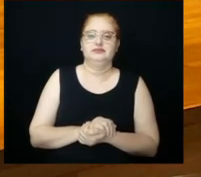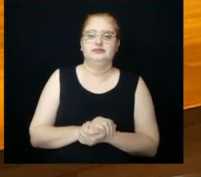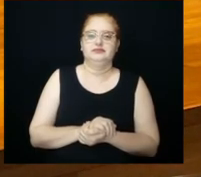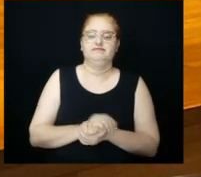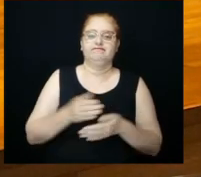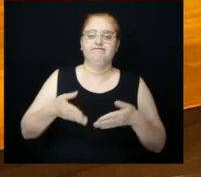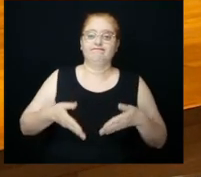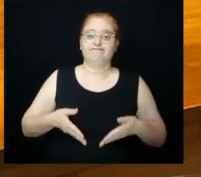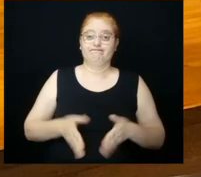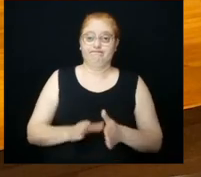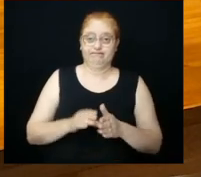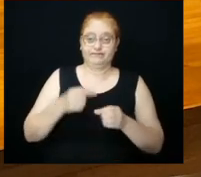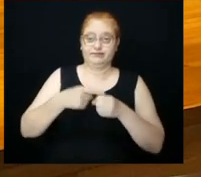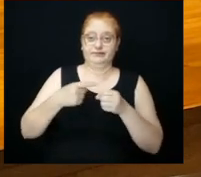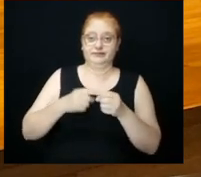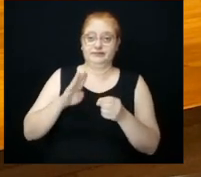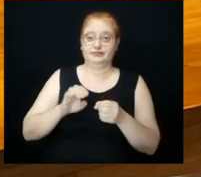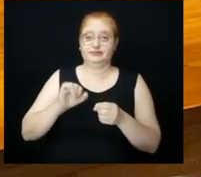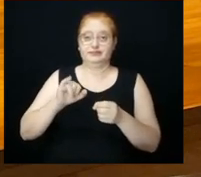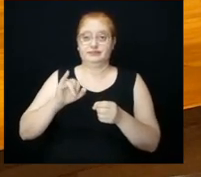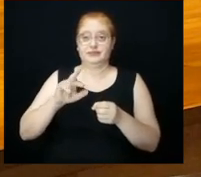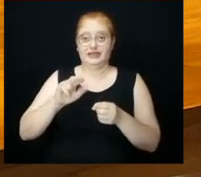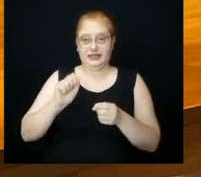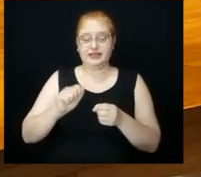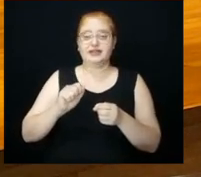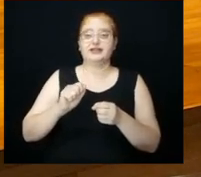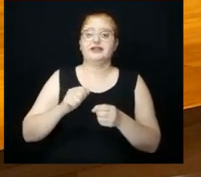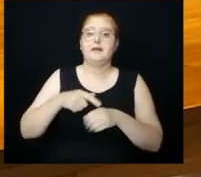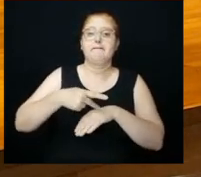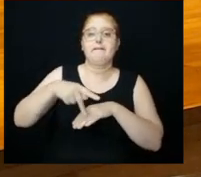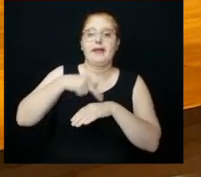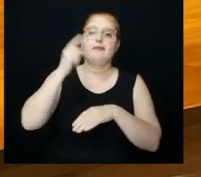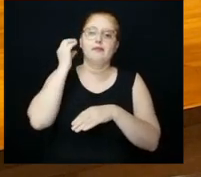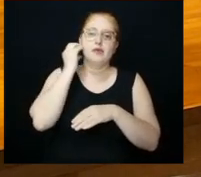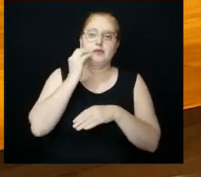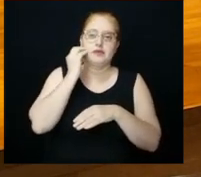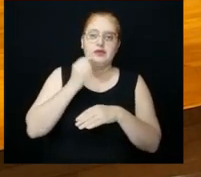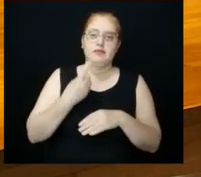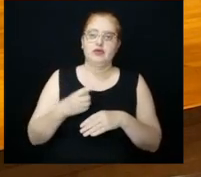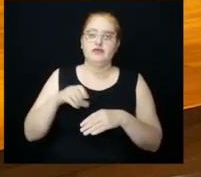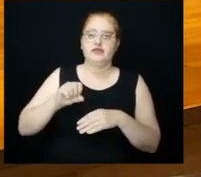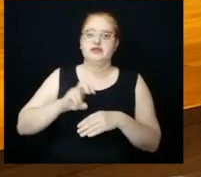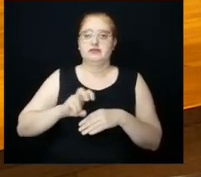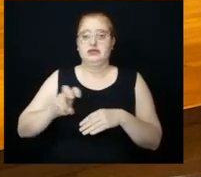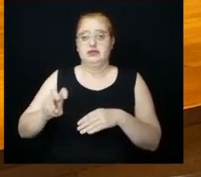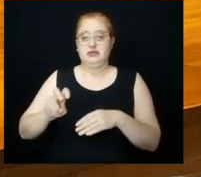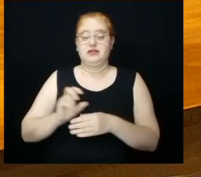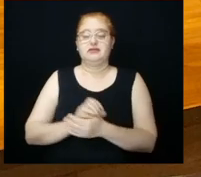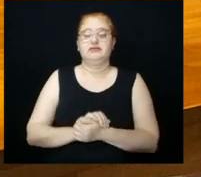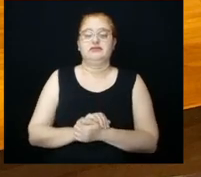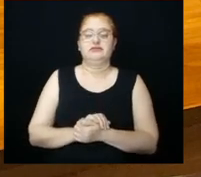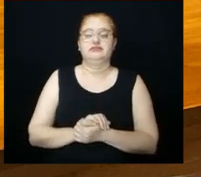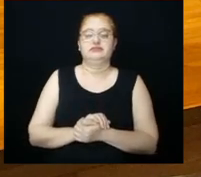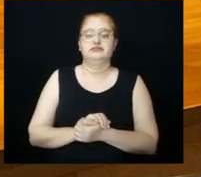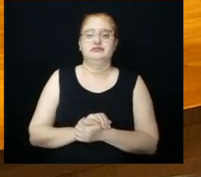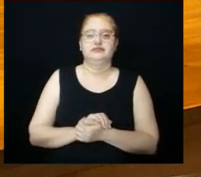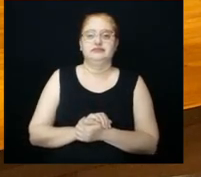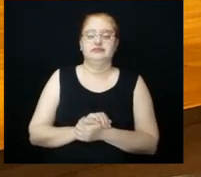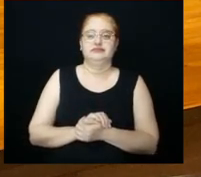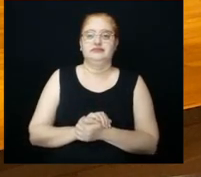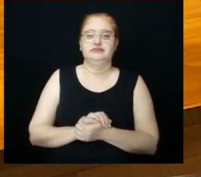Ele nasceu na cidade da Beira, em Moçambique, então, em 1955, está em